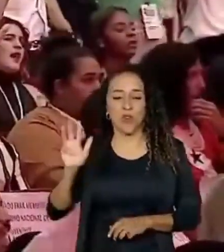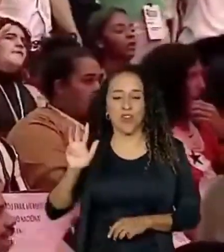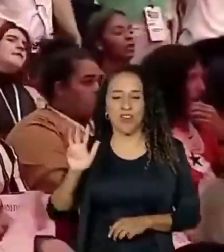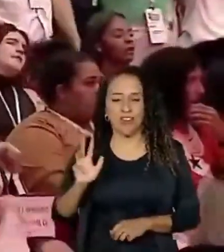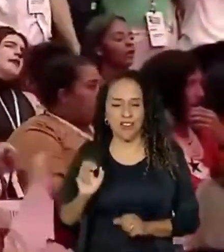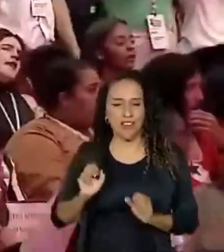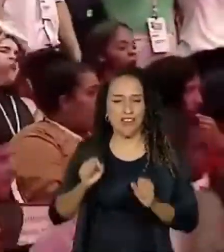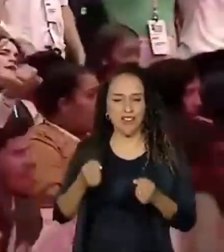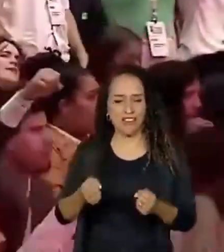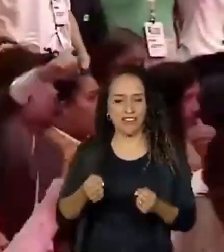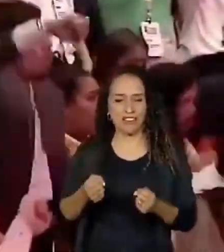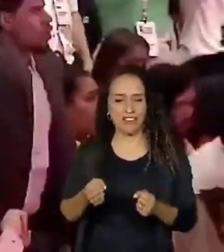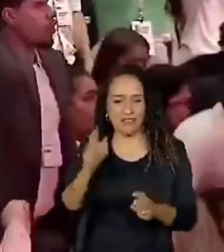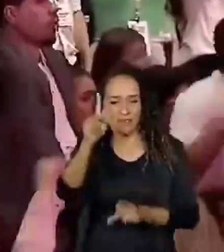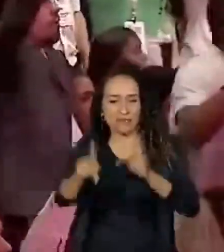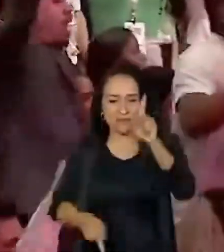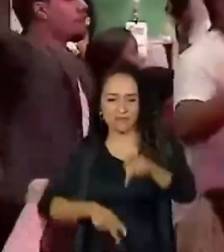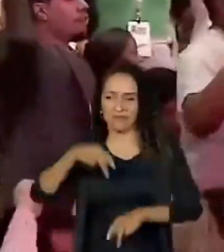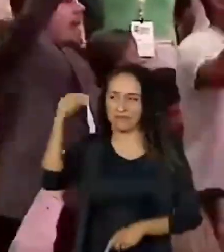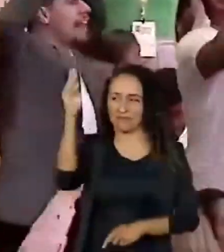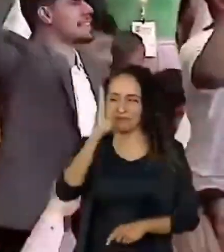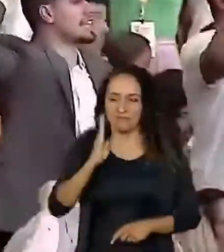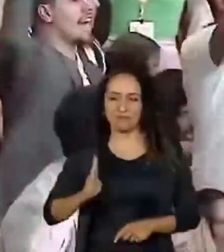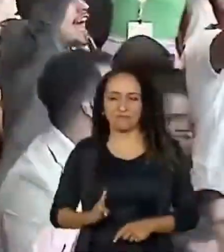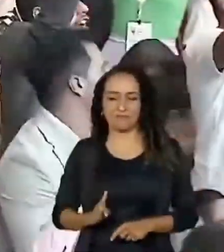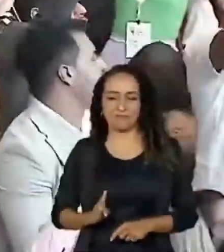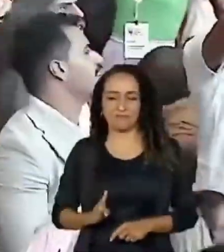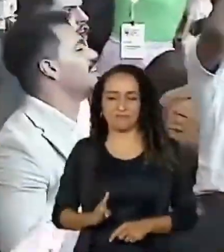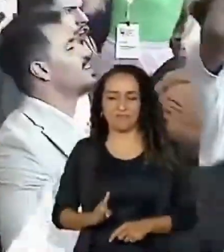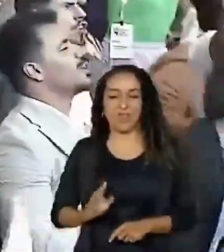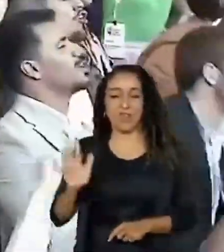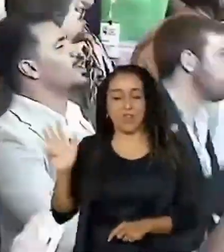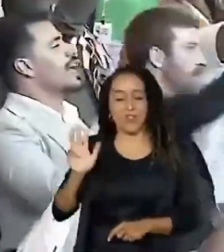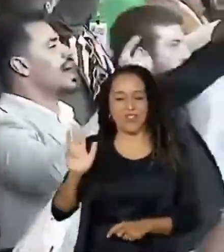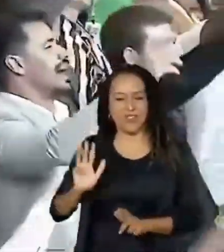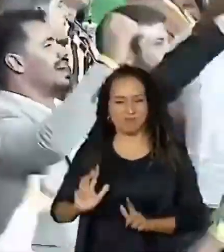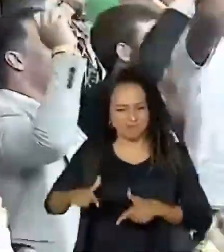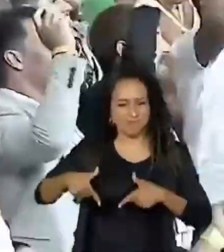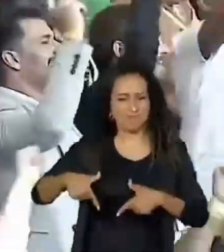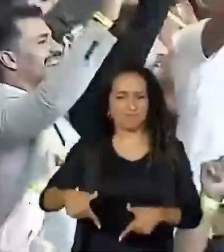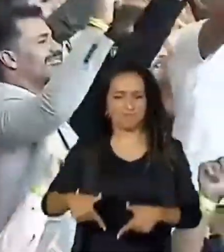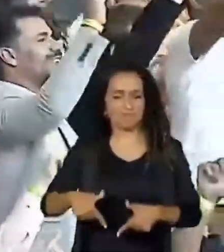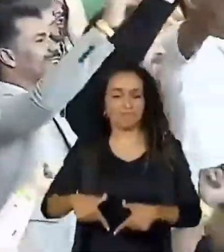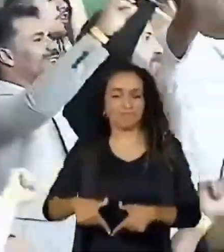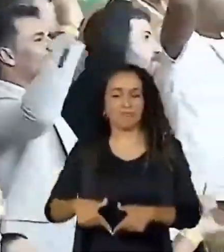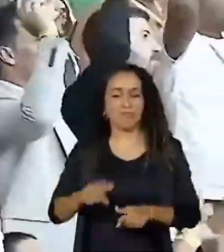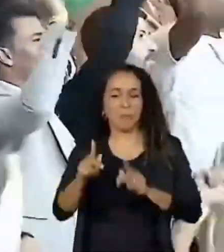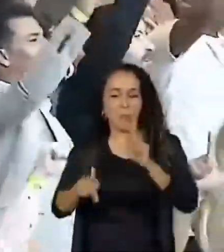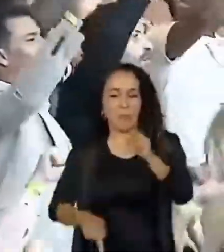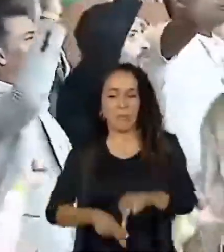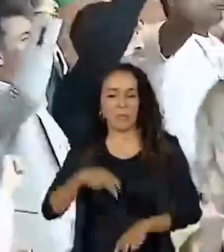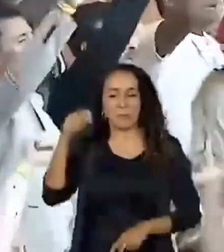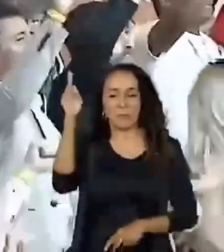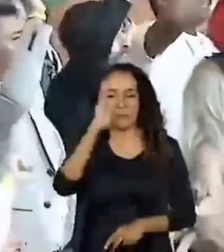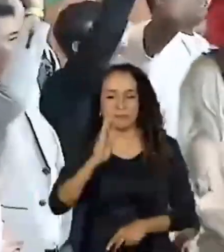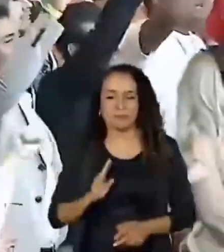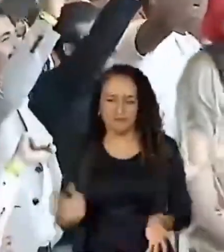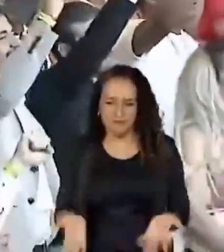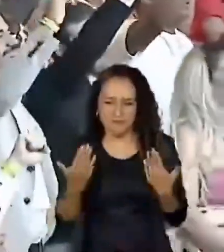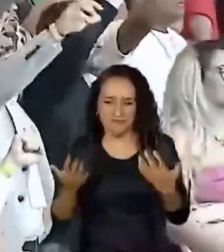vai. Lula, guerreiro do povo brasileiro. Lula, levanta a juventude.